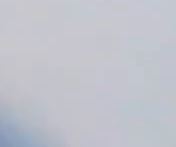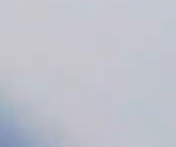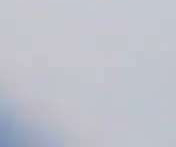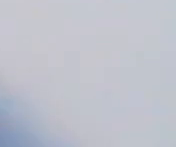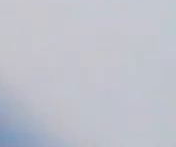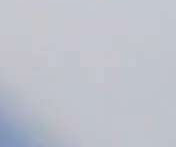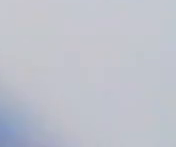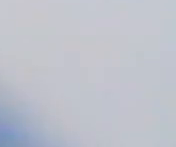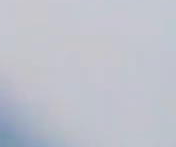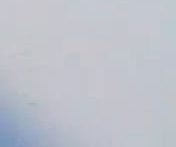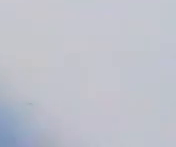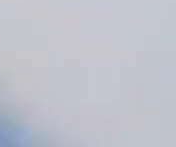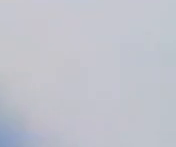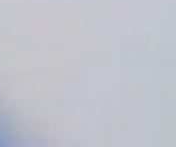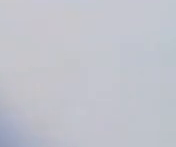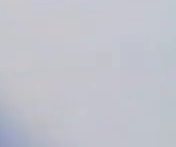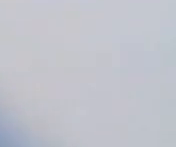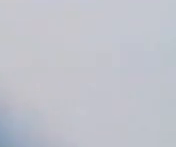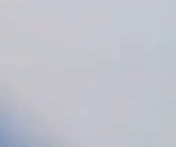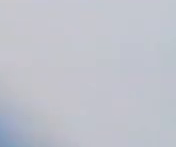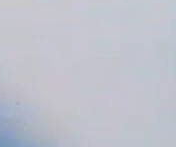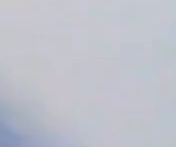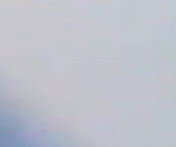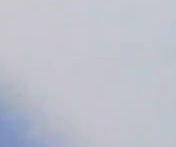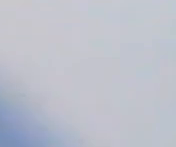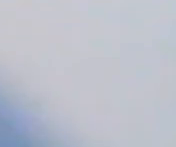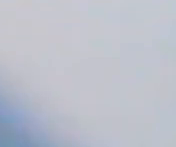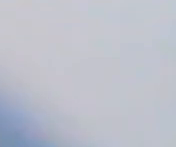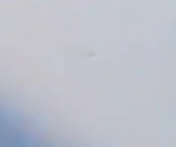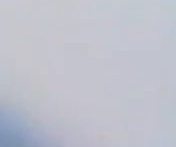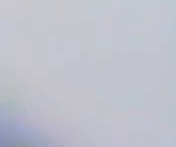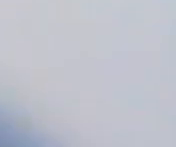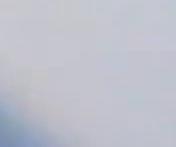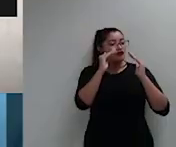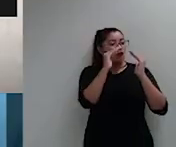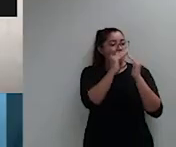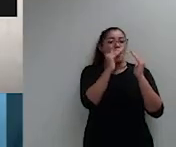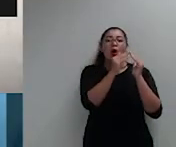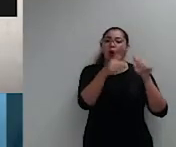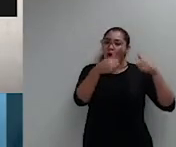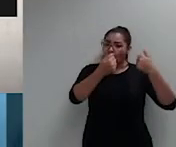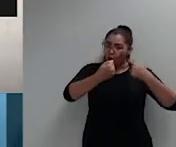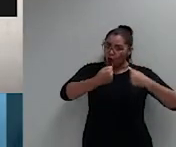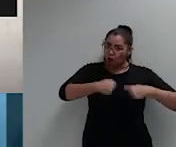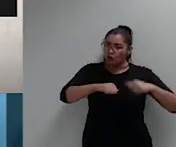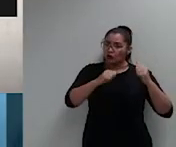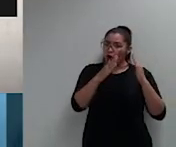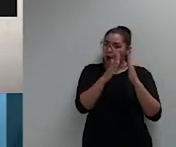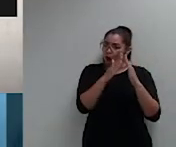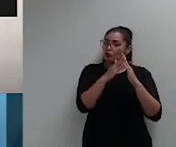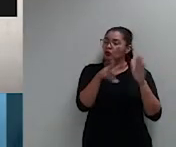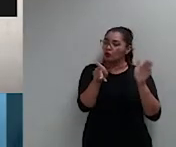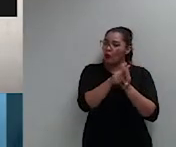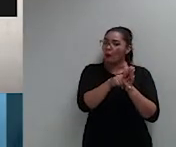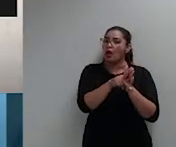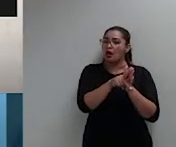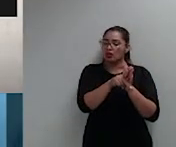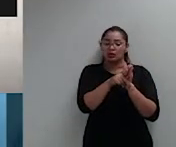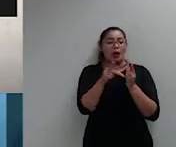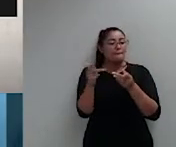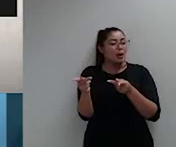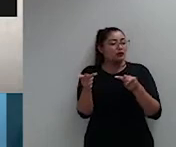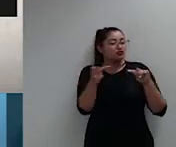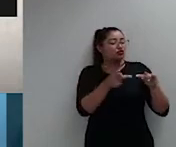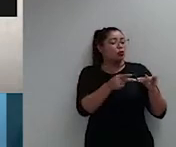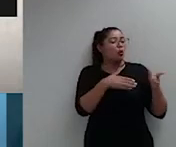para moradia residencial, ela tem mais exigências, maiores critérios. Para os ministros da 4ª turma, o sistema de reserva de